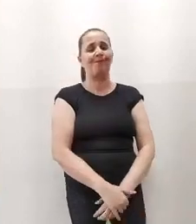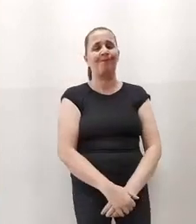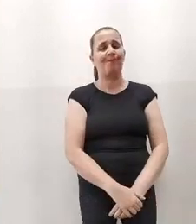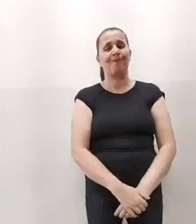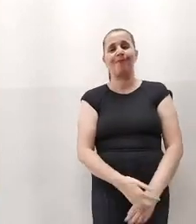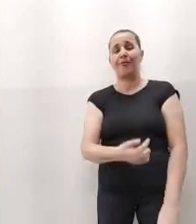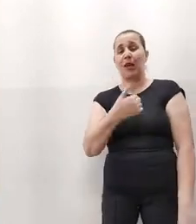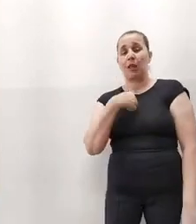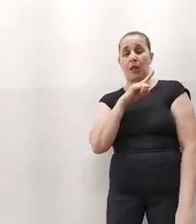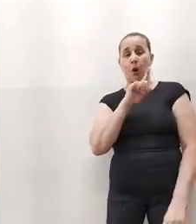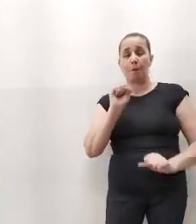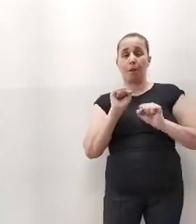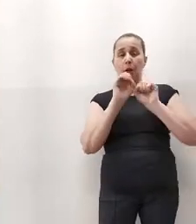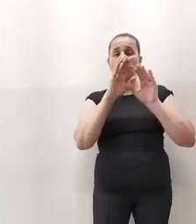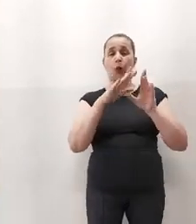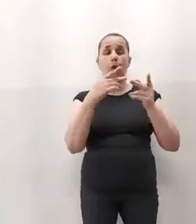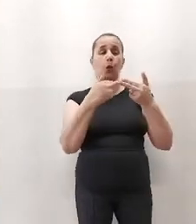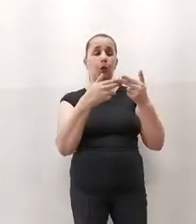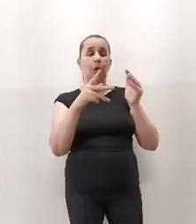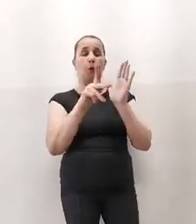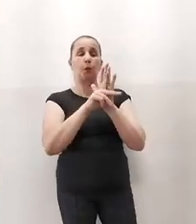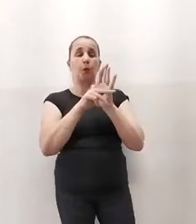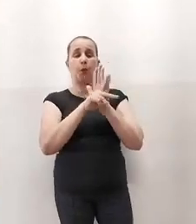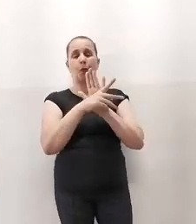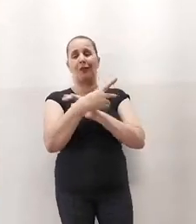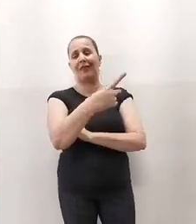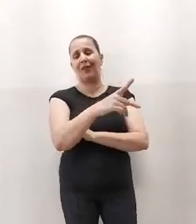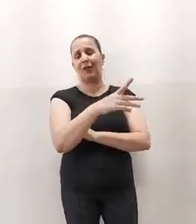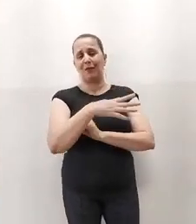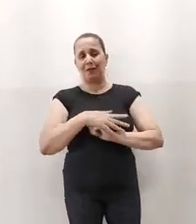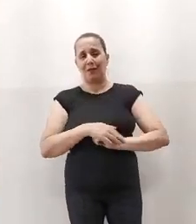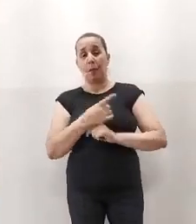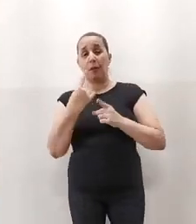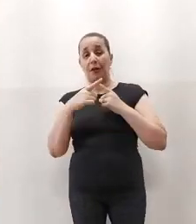Eu não abençoo Ismael, porque o que eu tenho é Isaque.